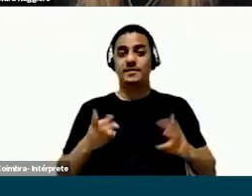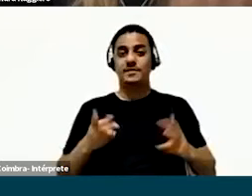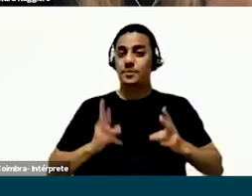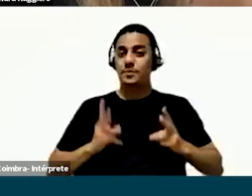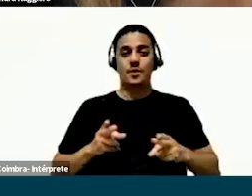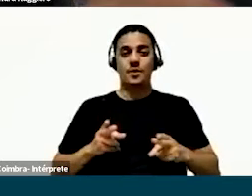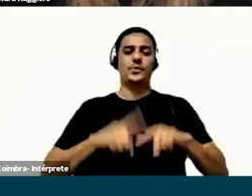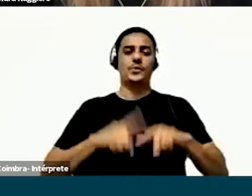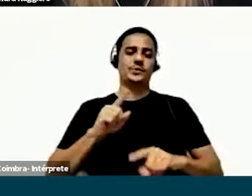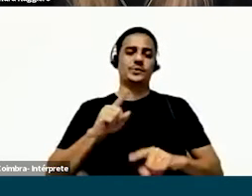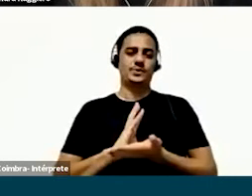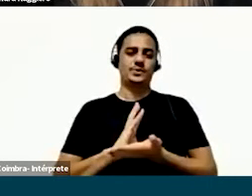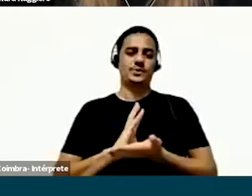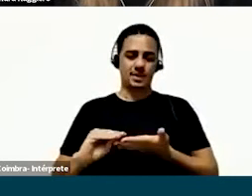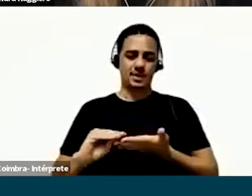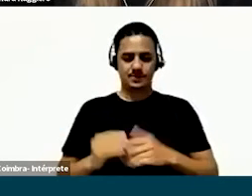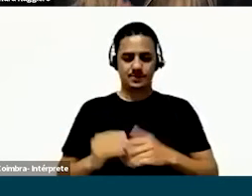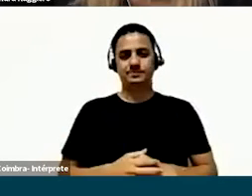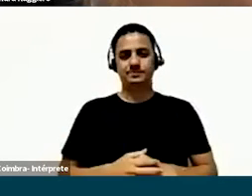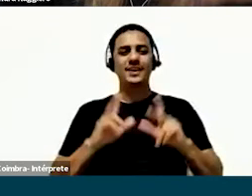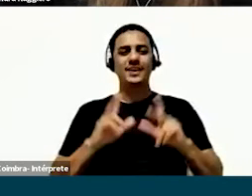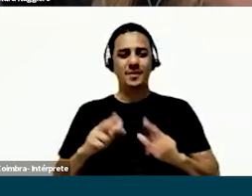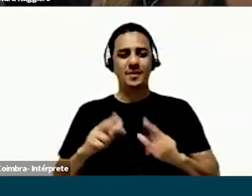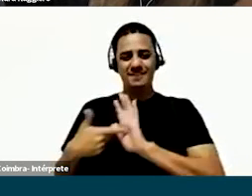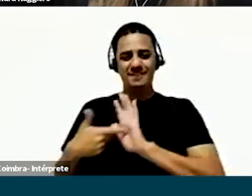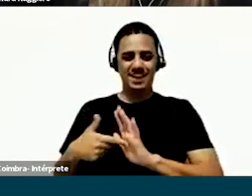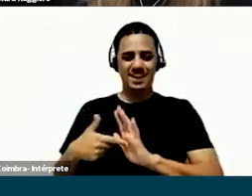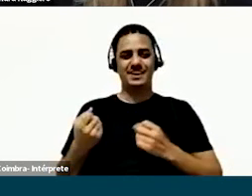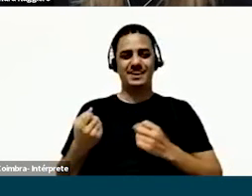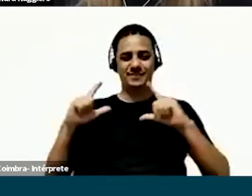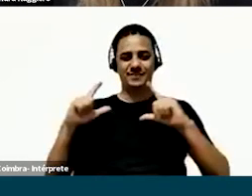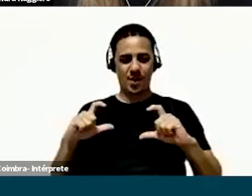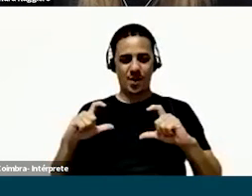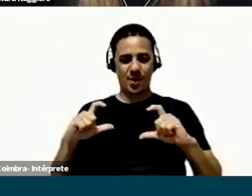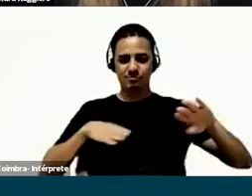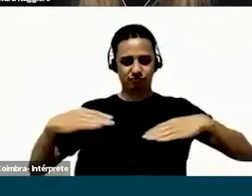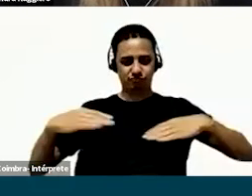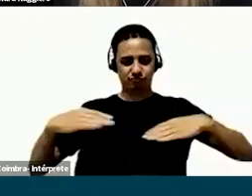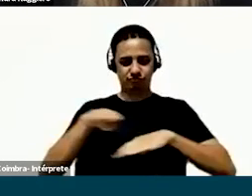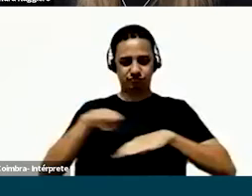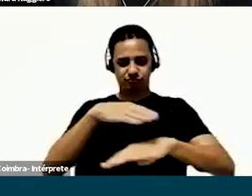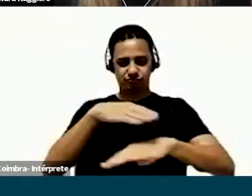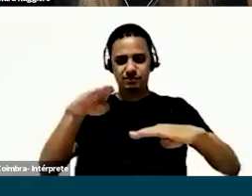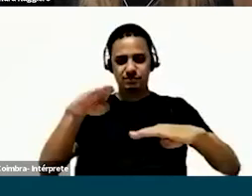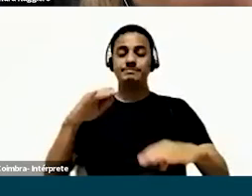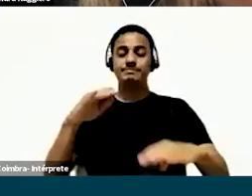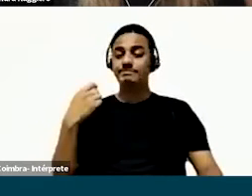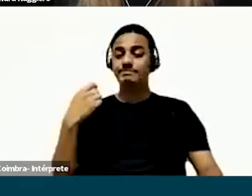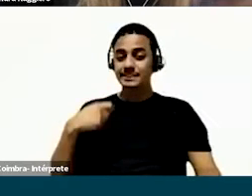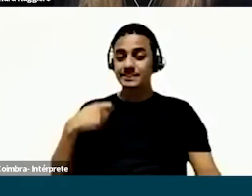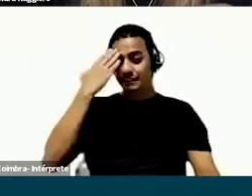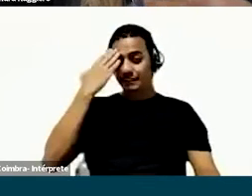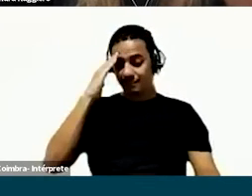é diferente para um produto de dados. Mas assim como nessa estrada que a gente está vendo aqui, é